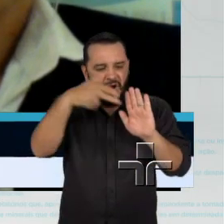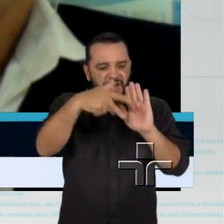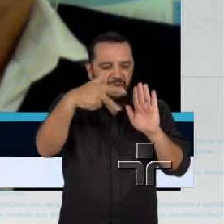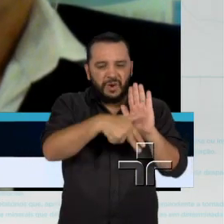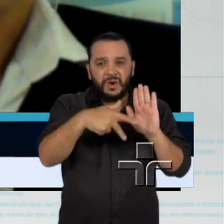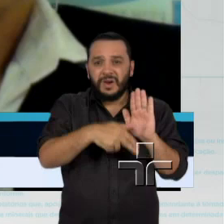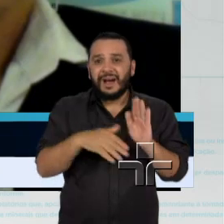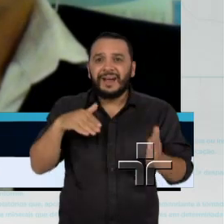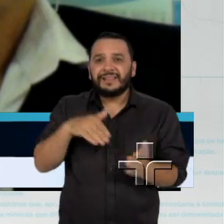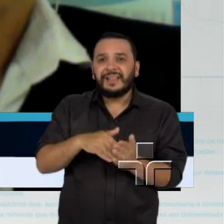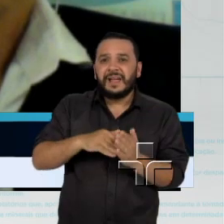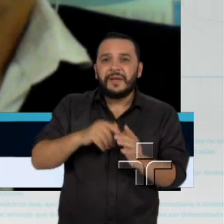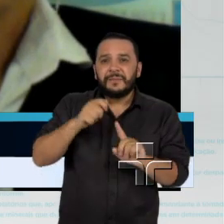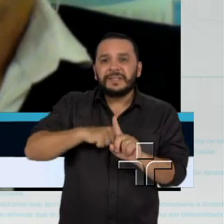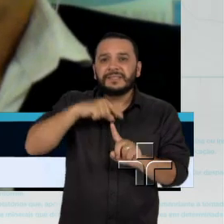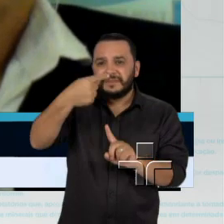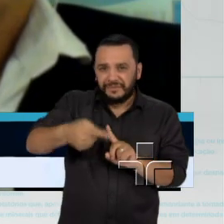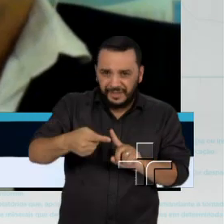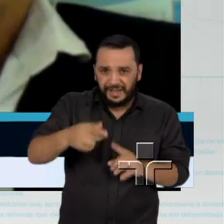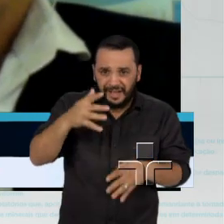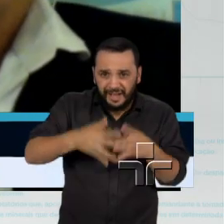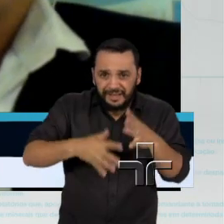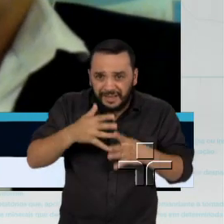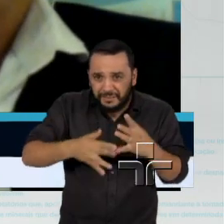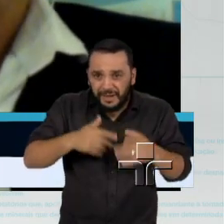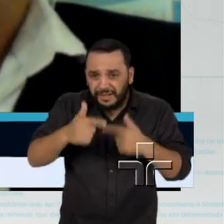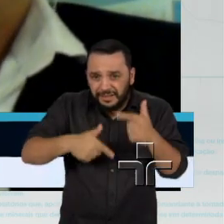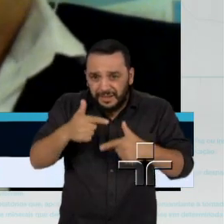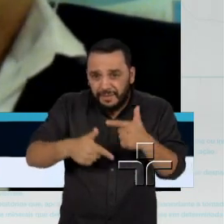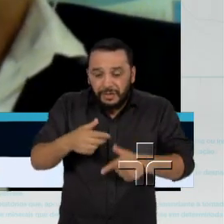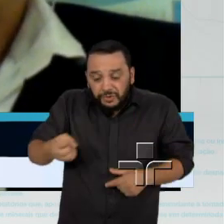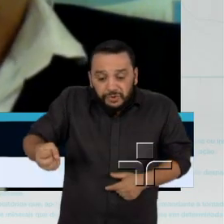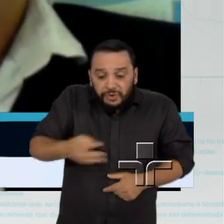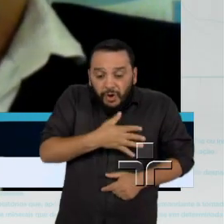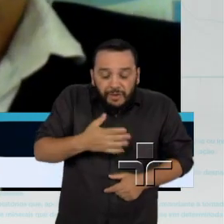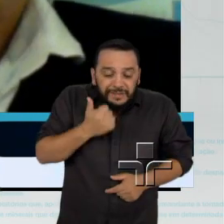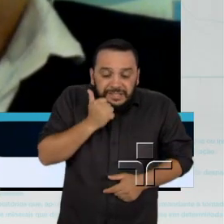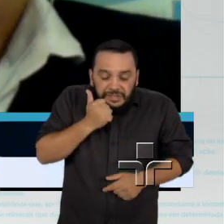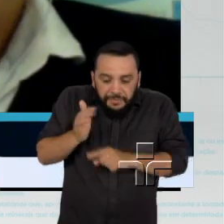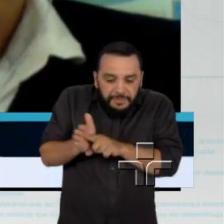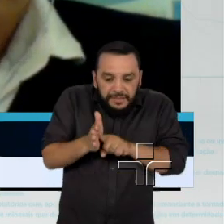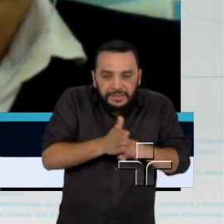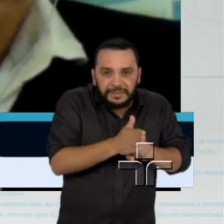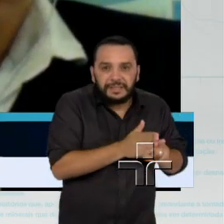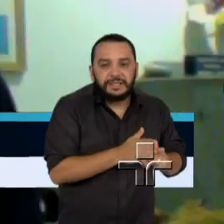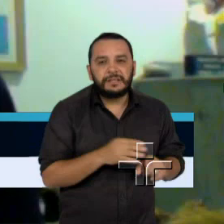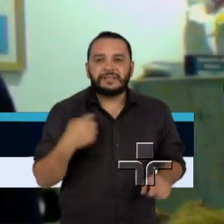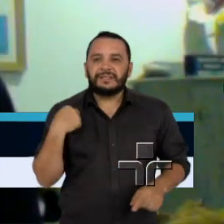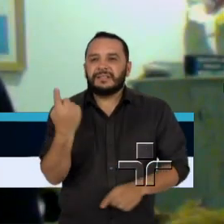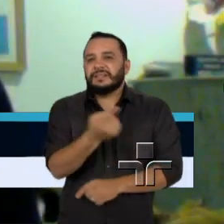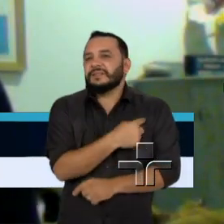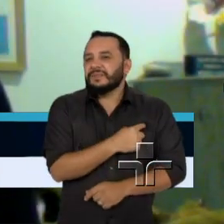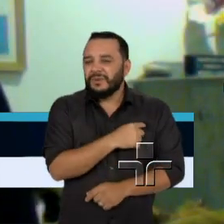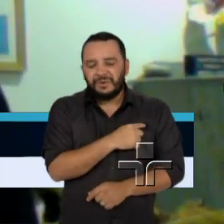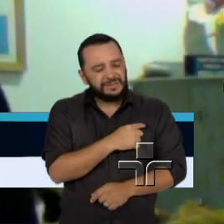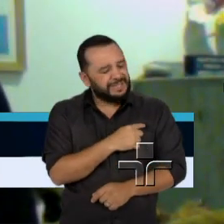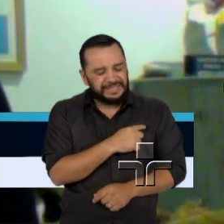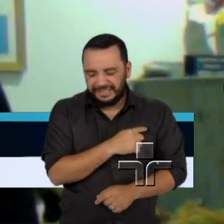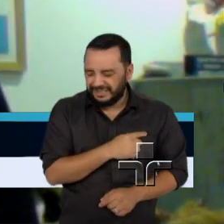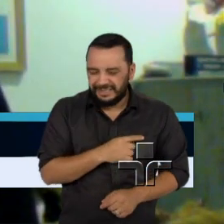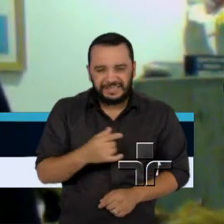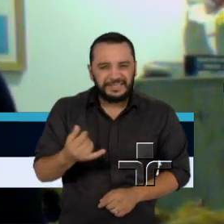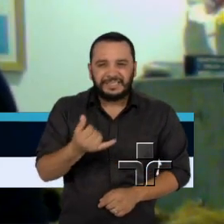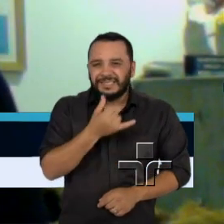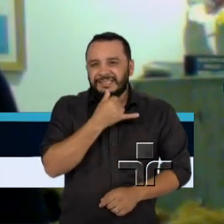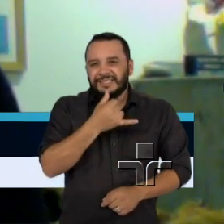vem, inviabiliza o trabalho dos novos cientistas? Olha, a gente está vivendo um pesadelo no laboratório. Eu não sei se as pessoas